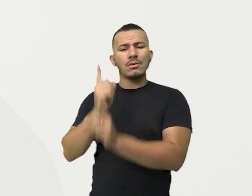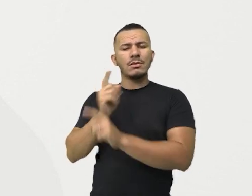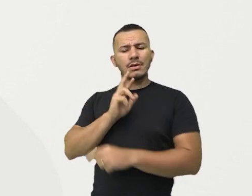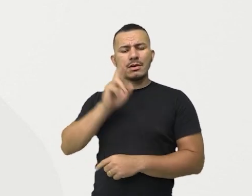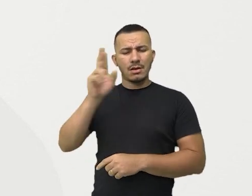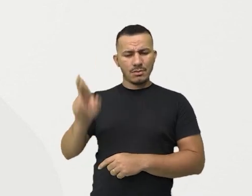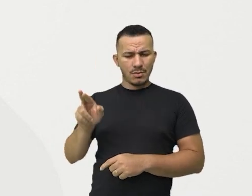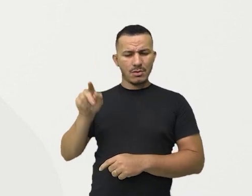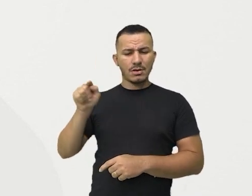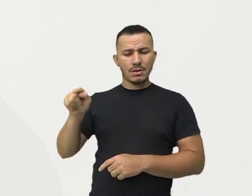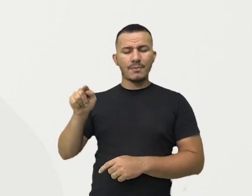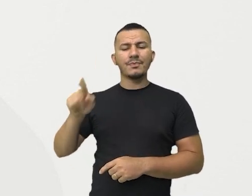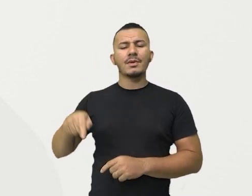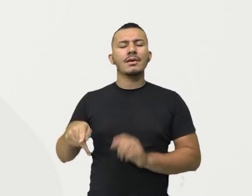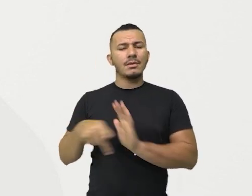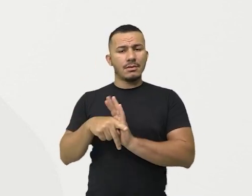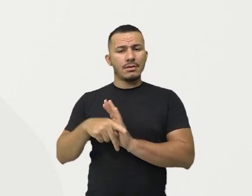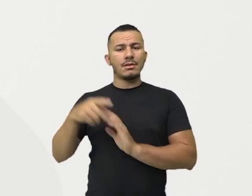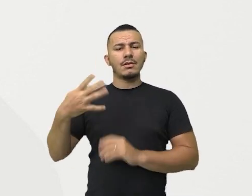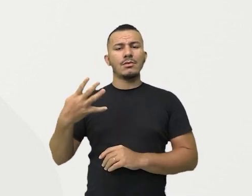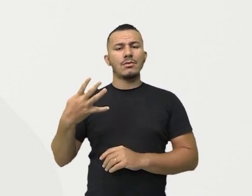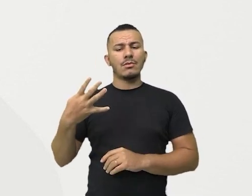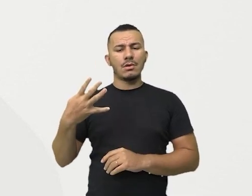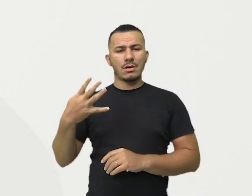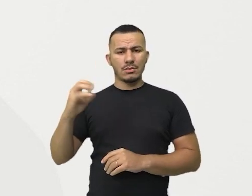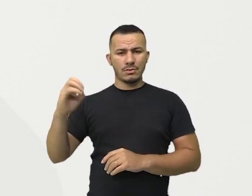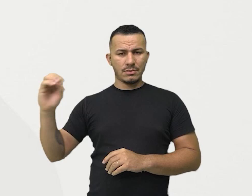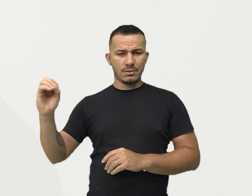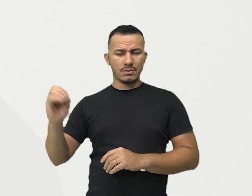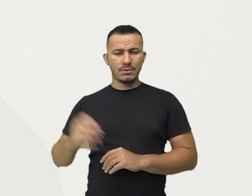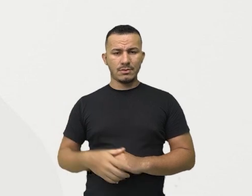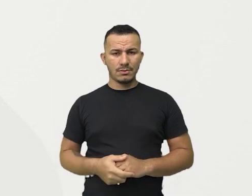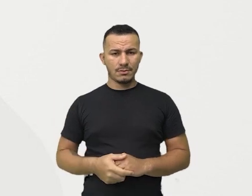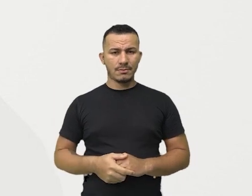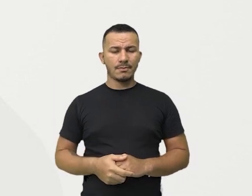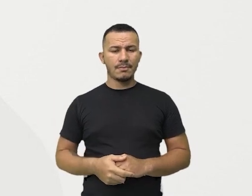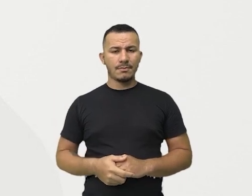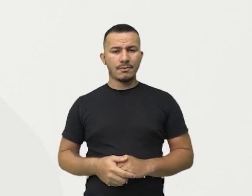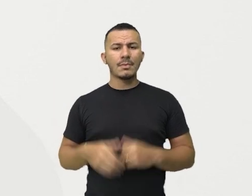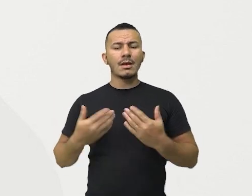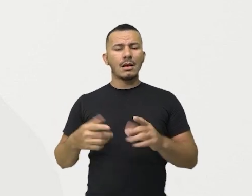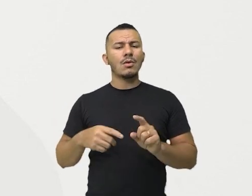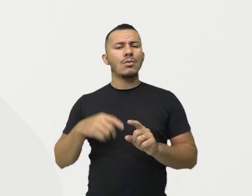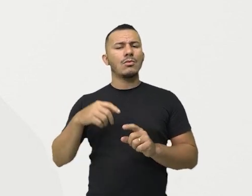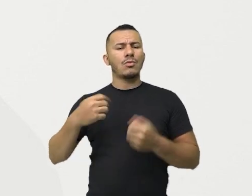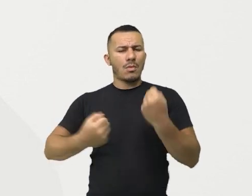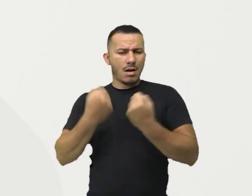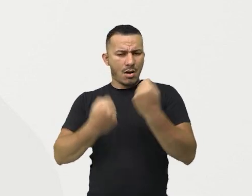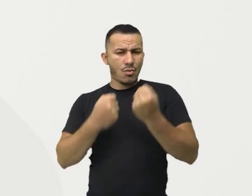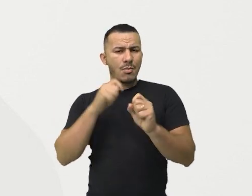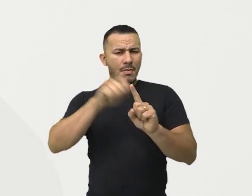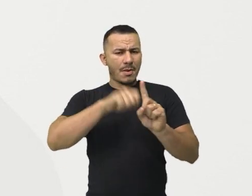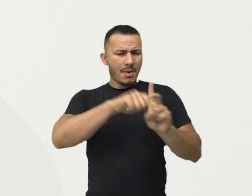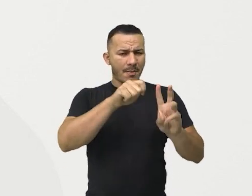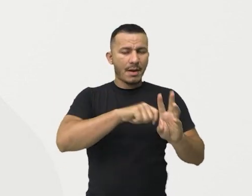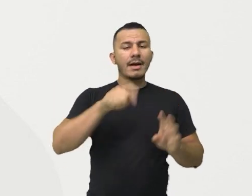pessoal, 3.200 dividido por 8, a resposta é 400. Quer dizer que o valor da prestação do automóvel